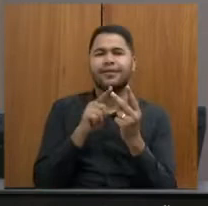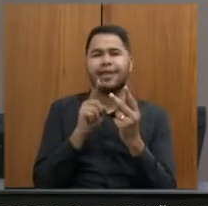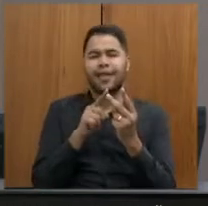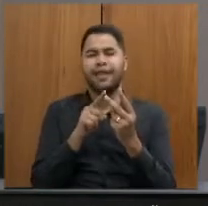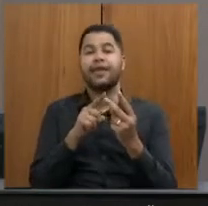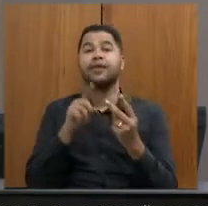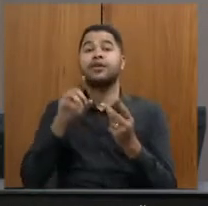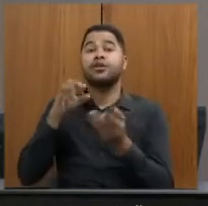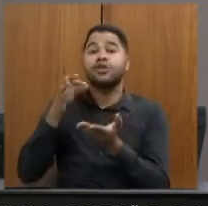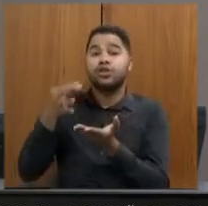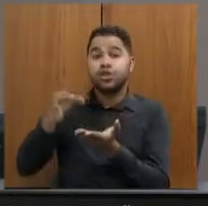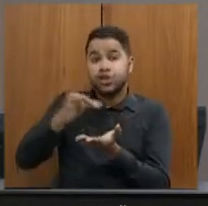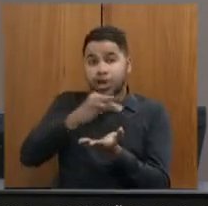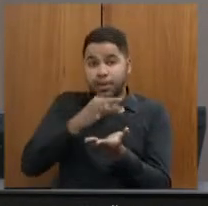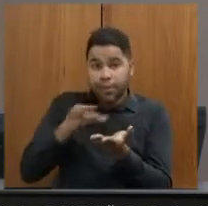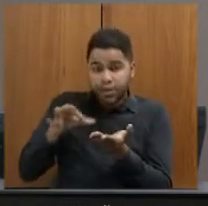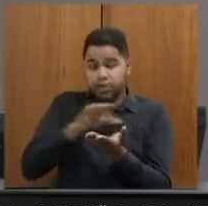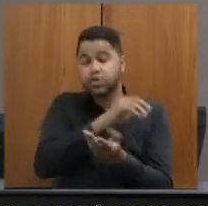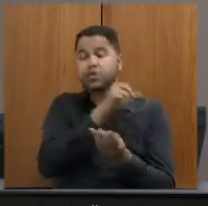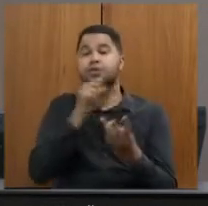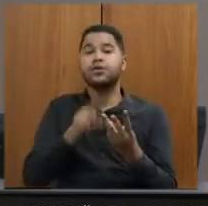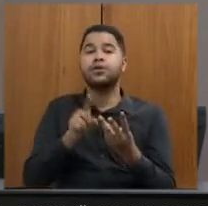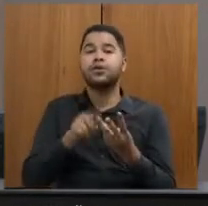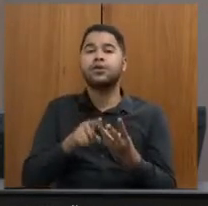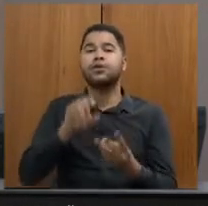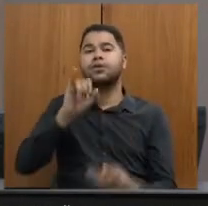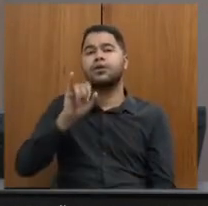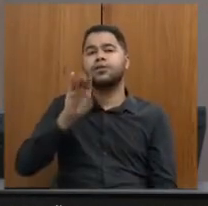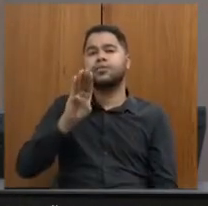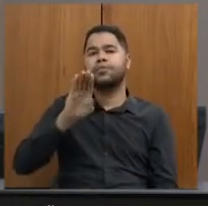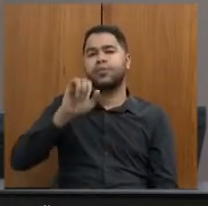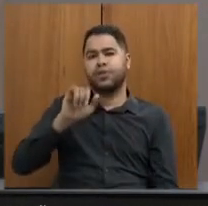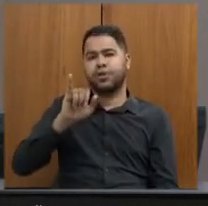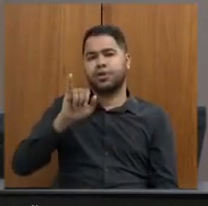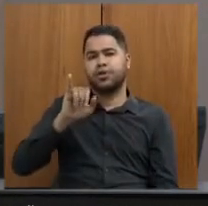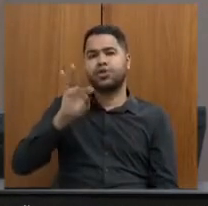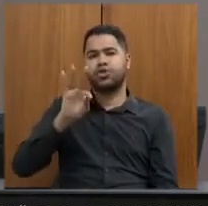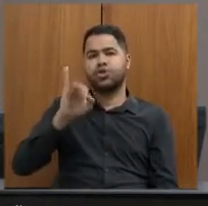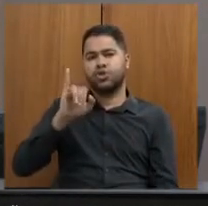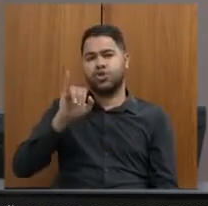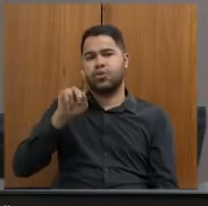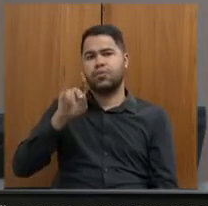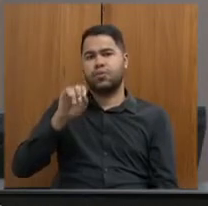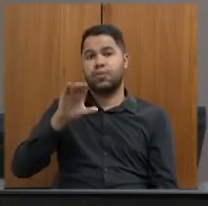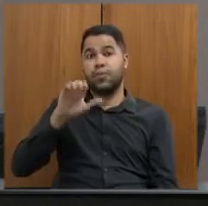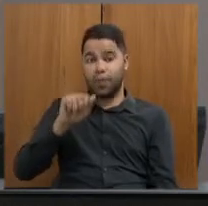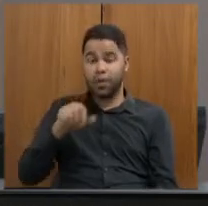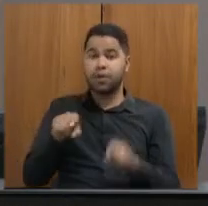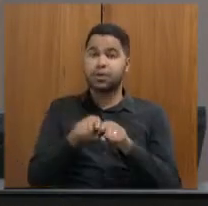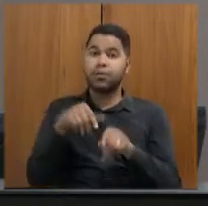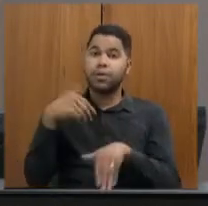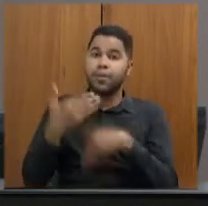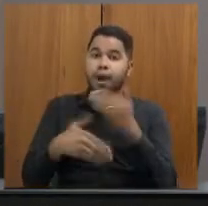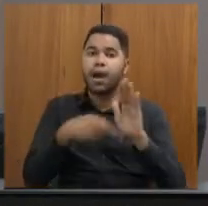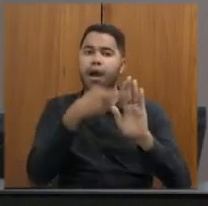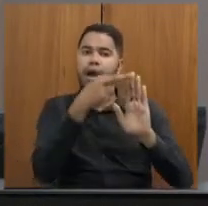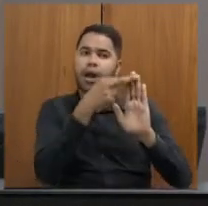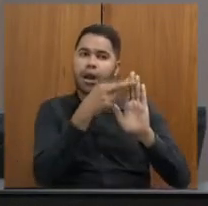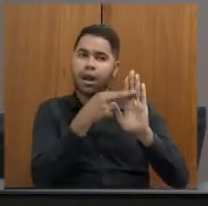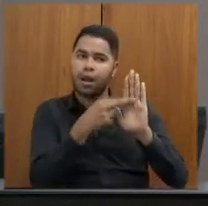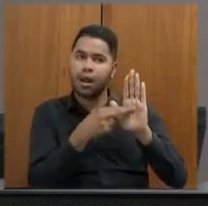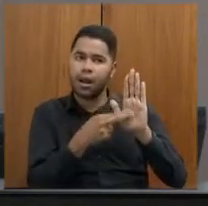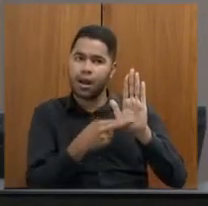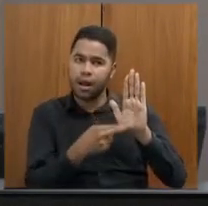Diamantina e a região de Ibitipoca e nós também conseguimos avançar muito na regulamentação